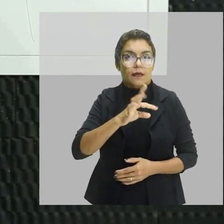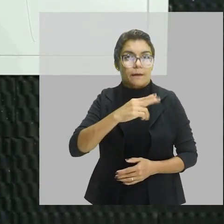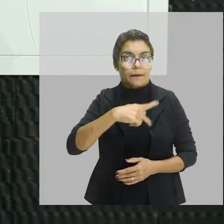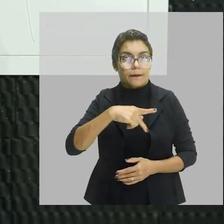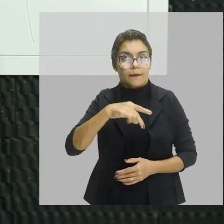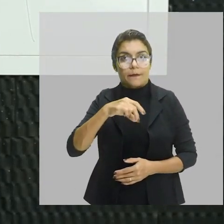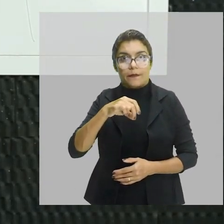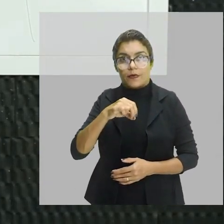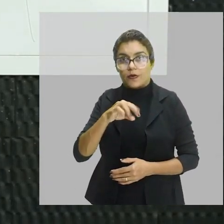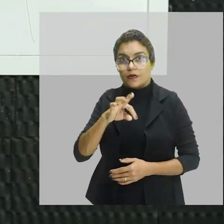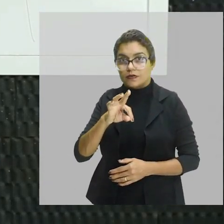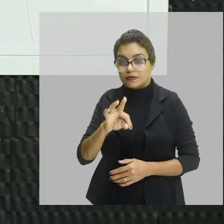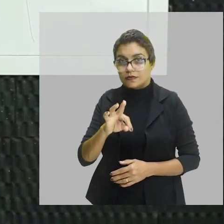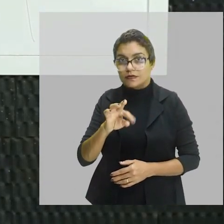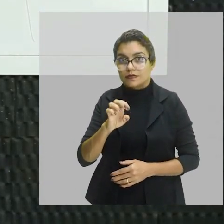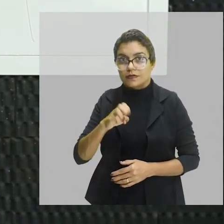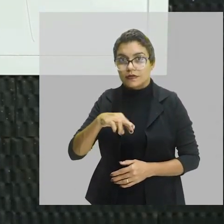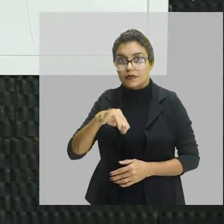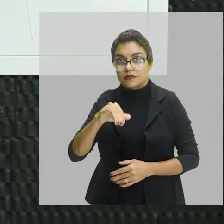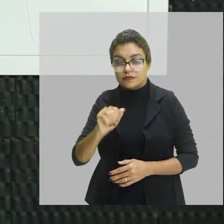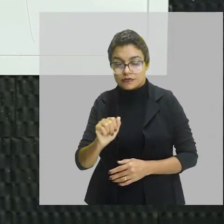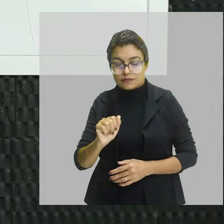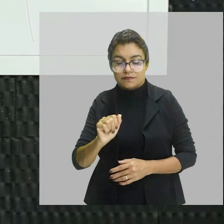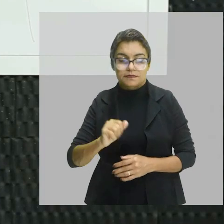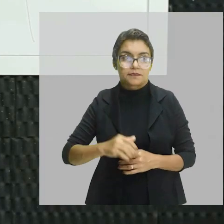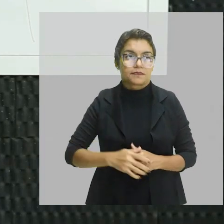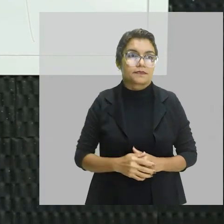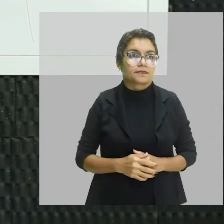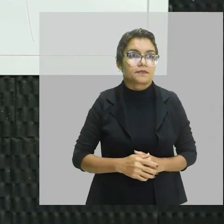potência, viu? Então, isso aqui